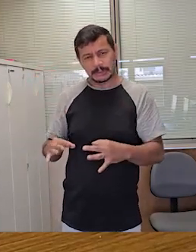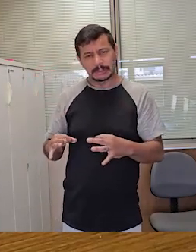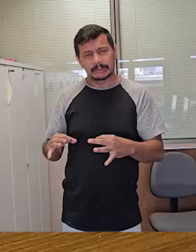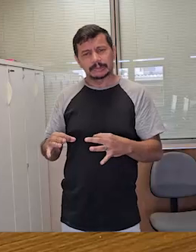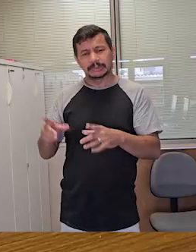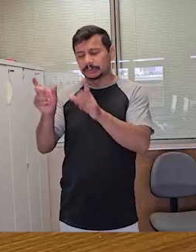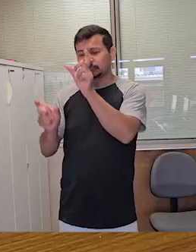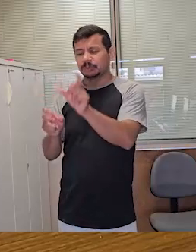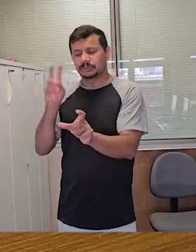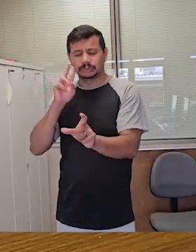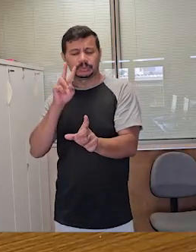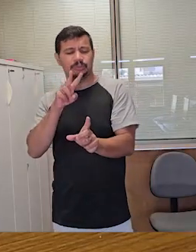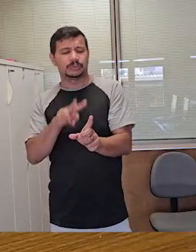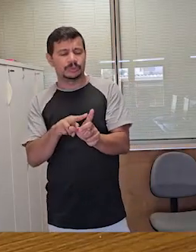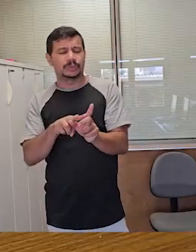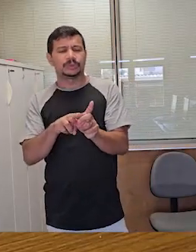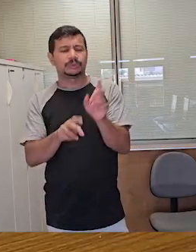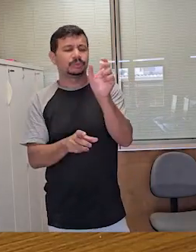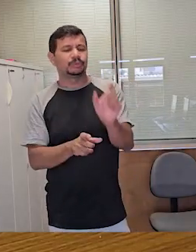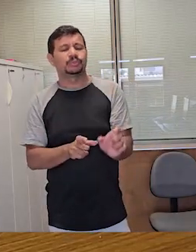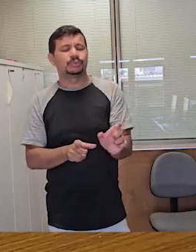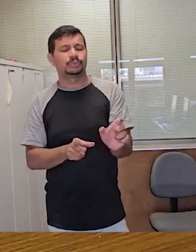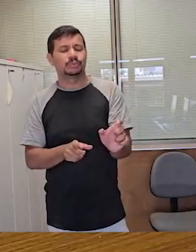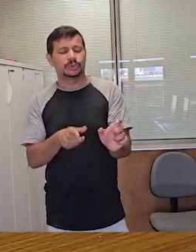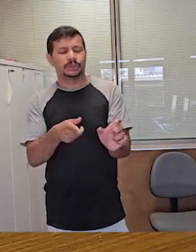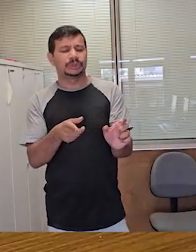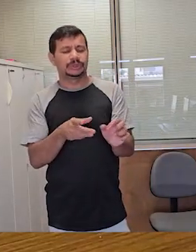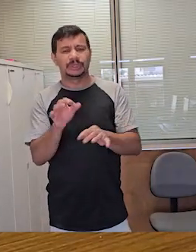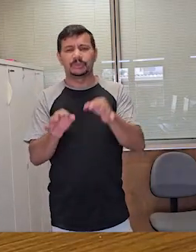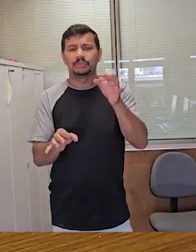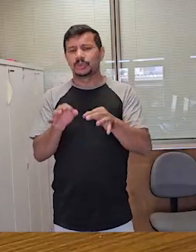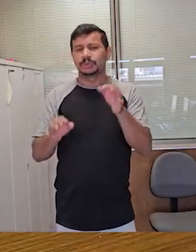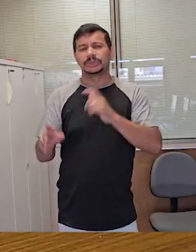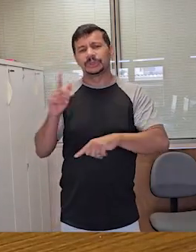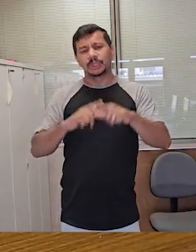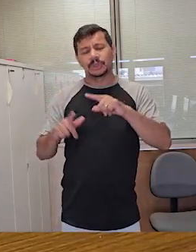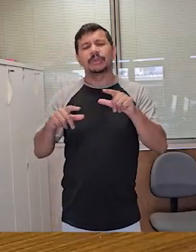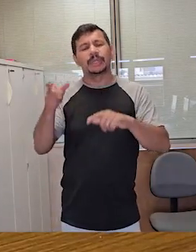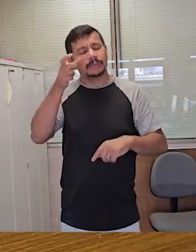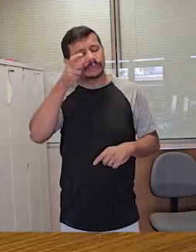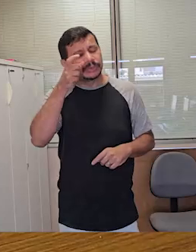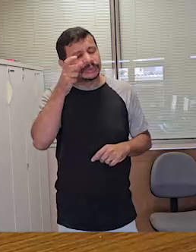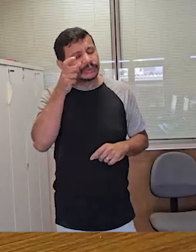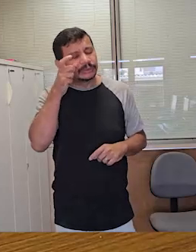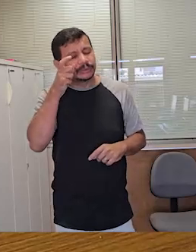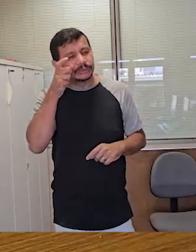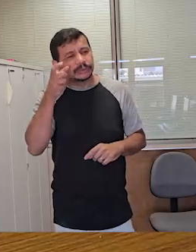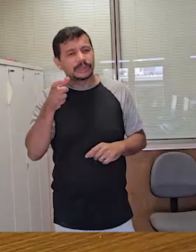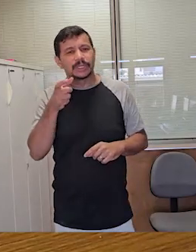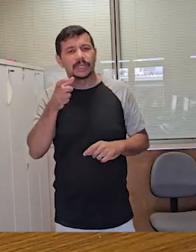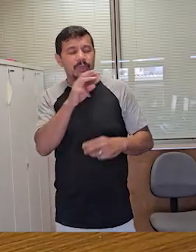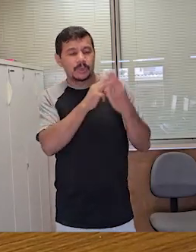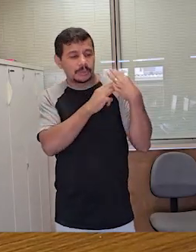Se de fato olhe para as pessoas, que a Justiça do Trabalho também olhe, e para que